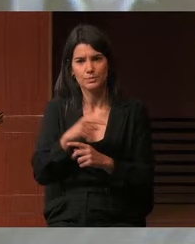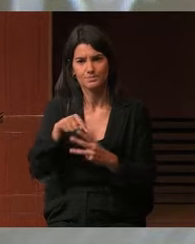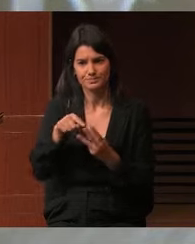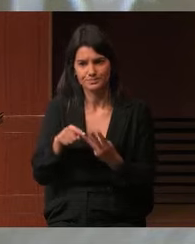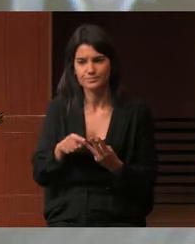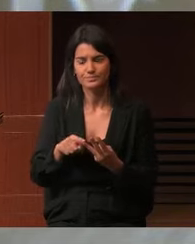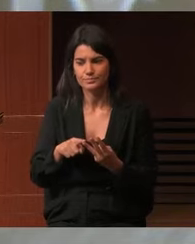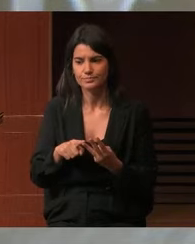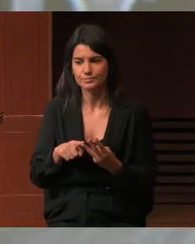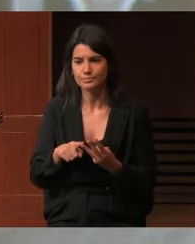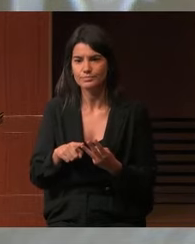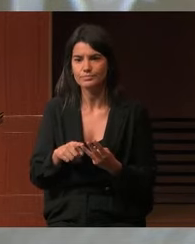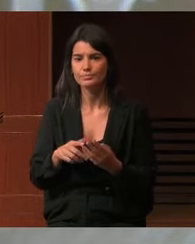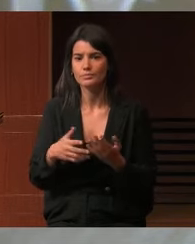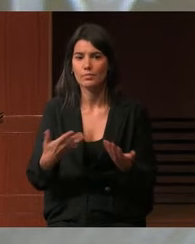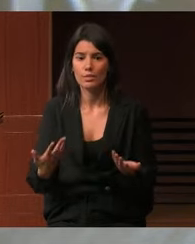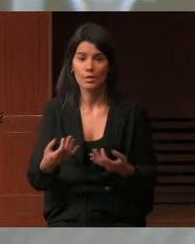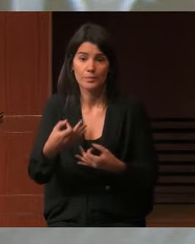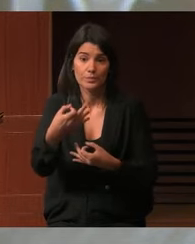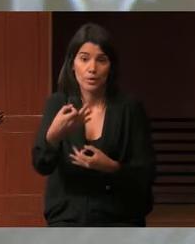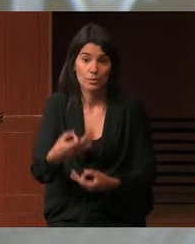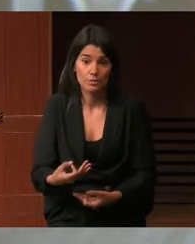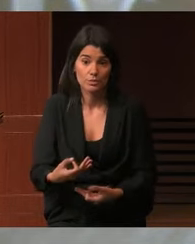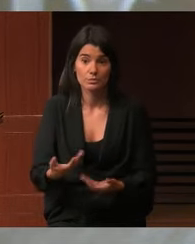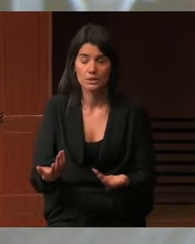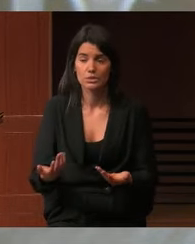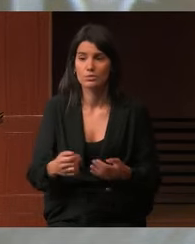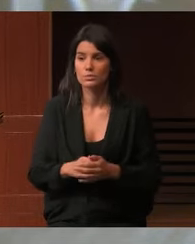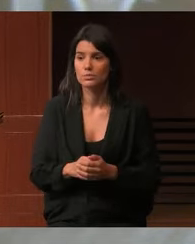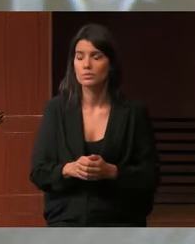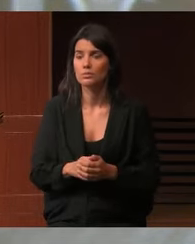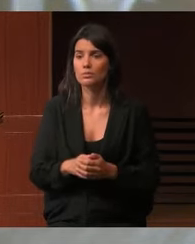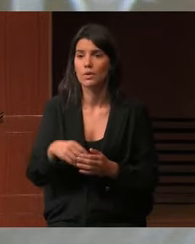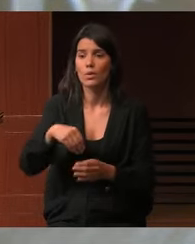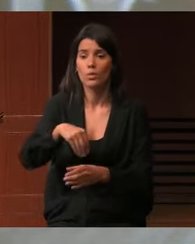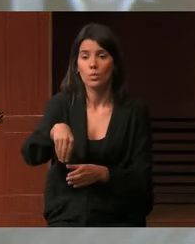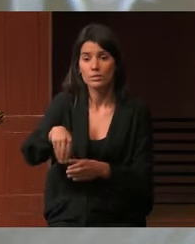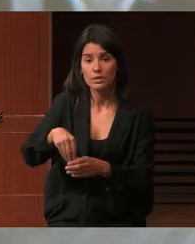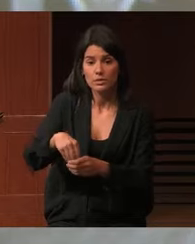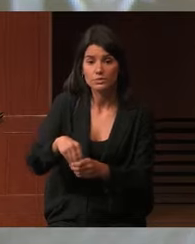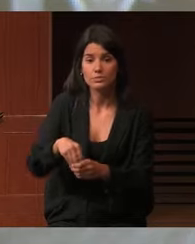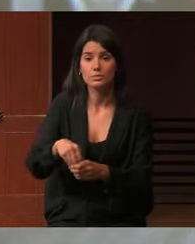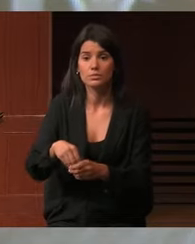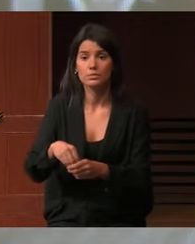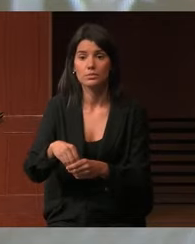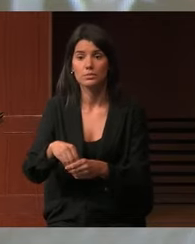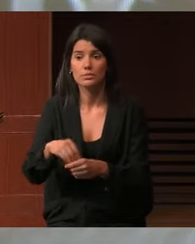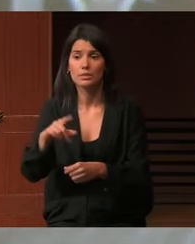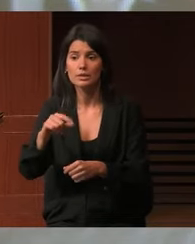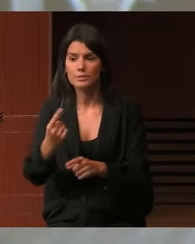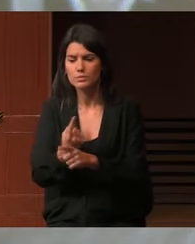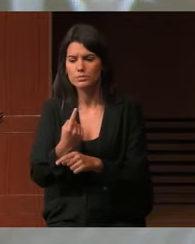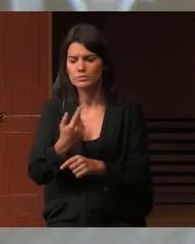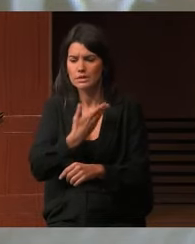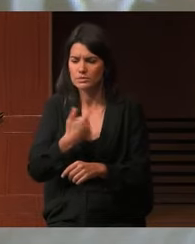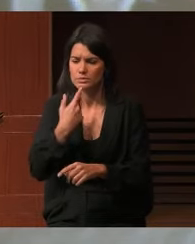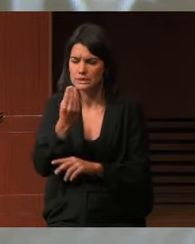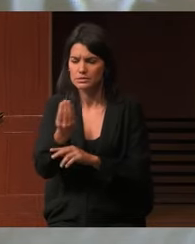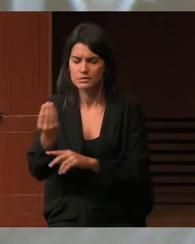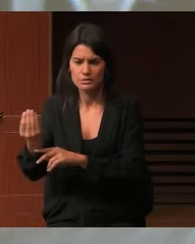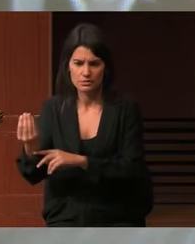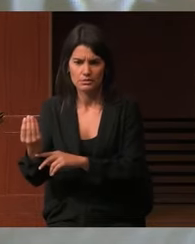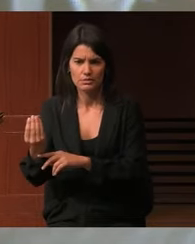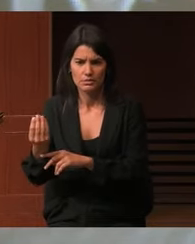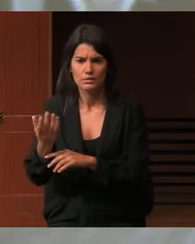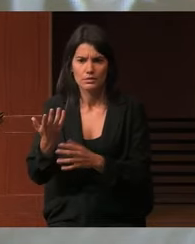elementos. O comportamento, o contexto e os artefactos. E se